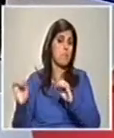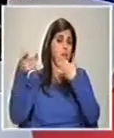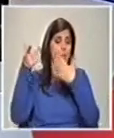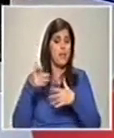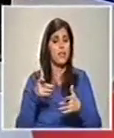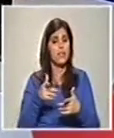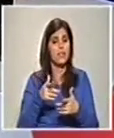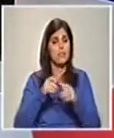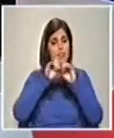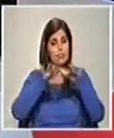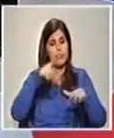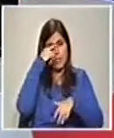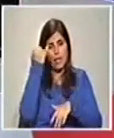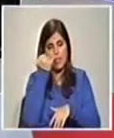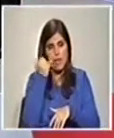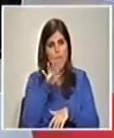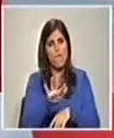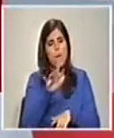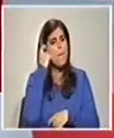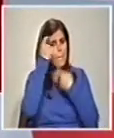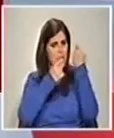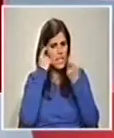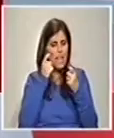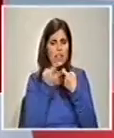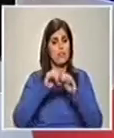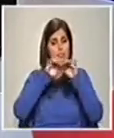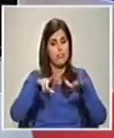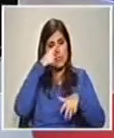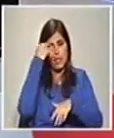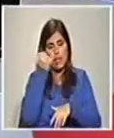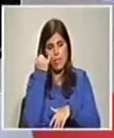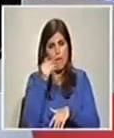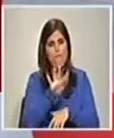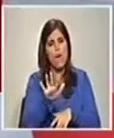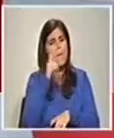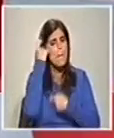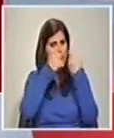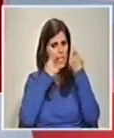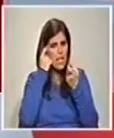nesta disseminação deste conceito, neste modo de pensar, neste tipo de projetos, o caso da Fundação EDP,